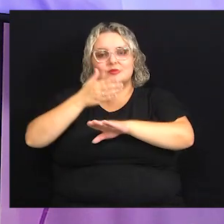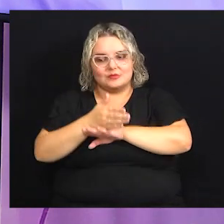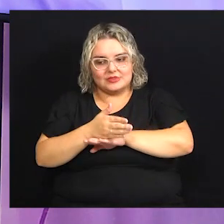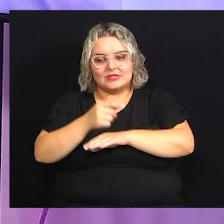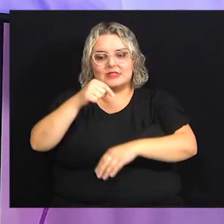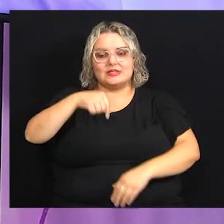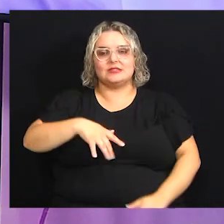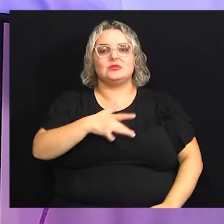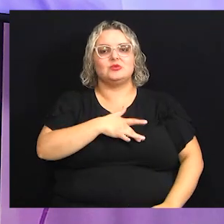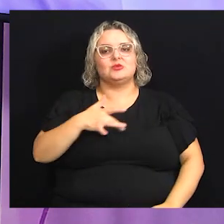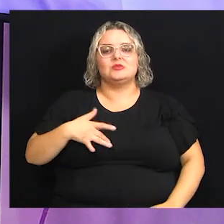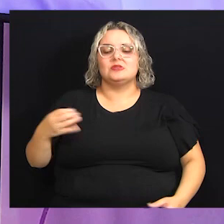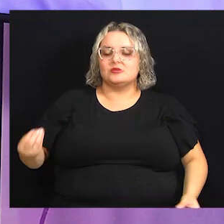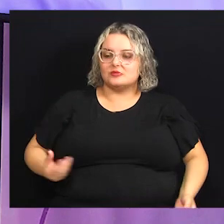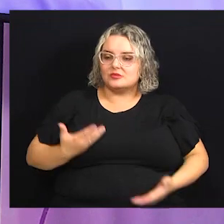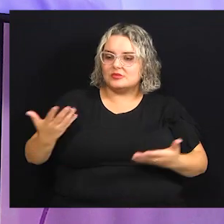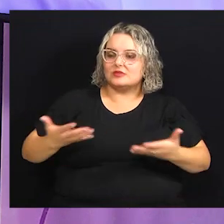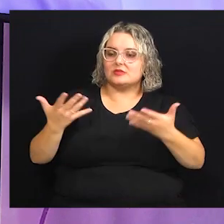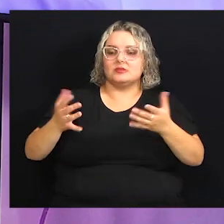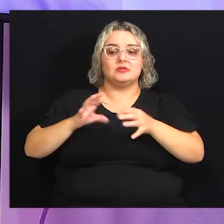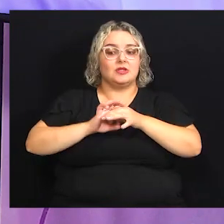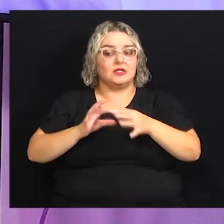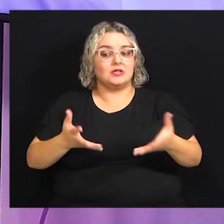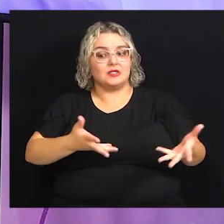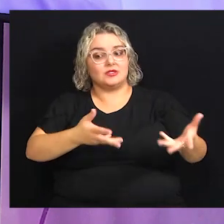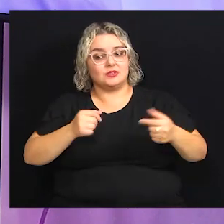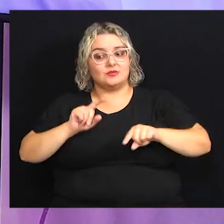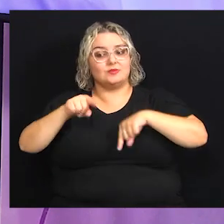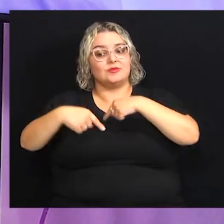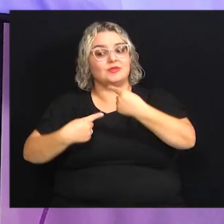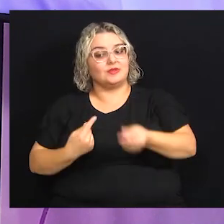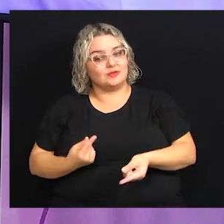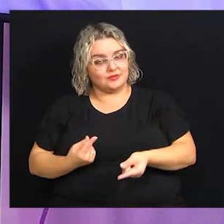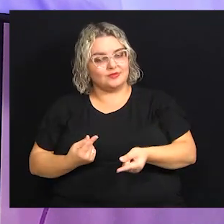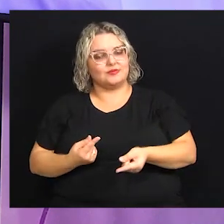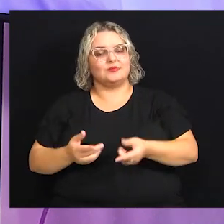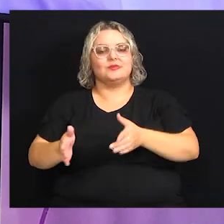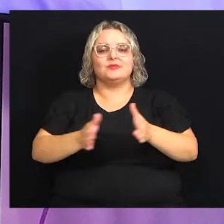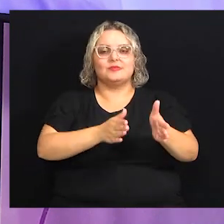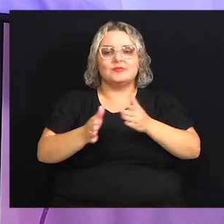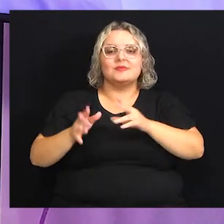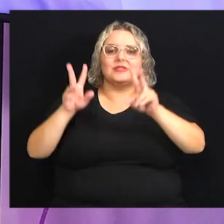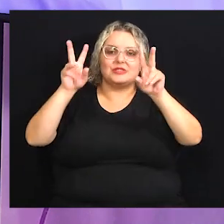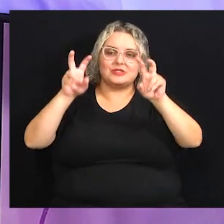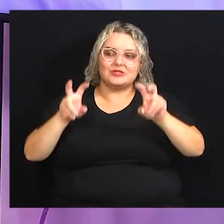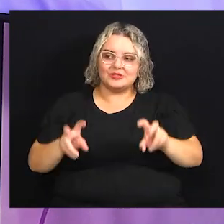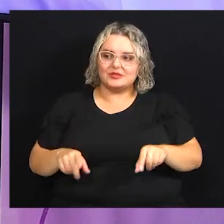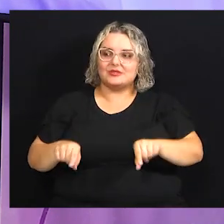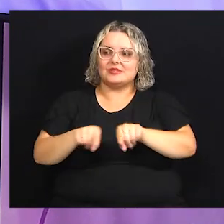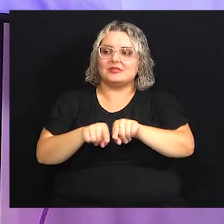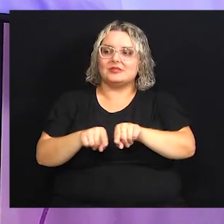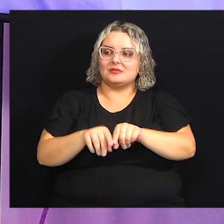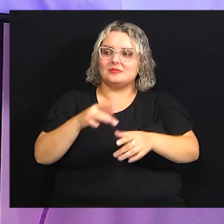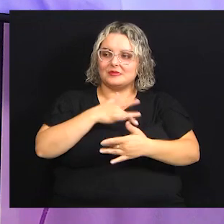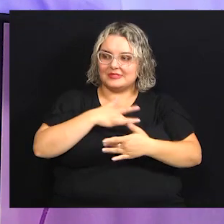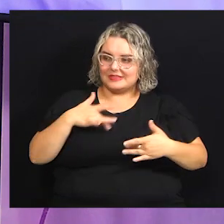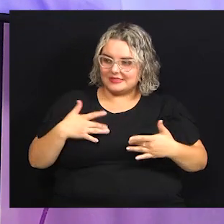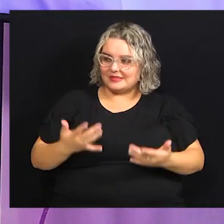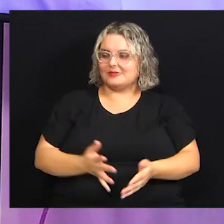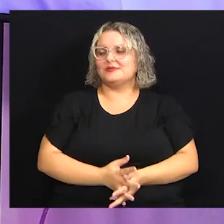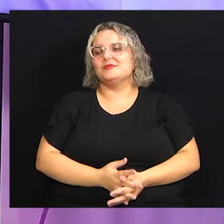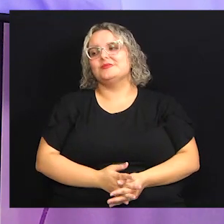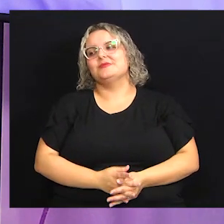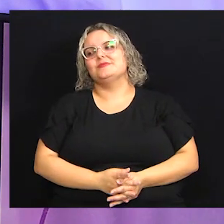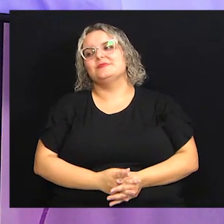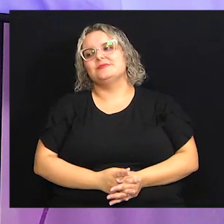sua participação aqui no Saúde à Vida e deixar o convite para outros assuntos também relacionados